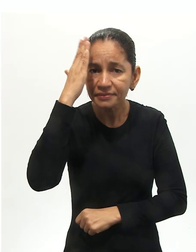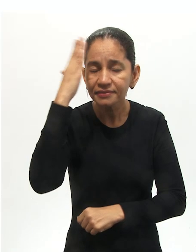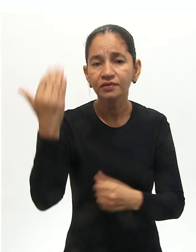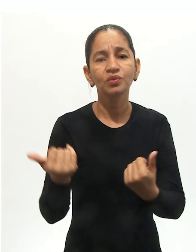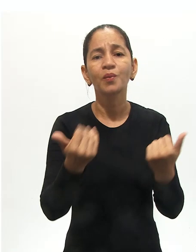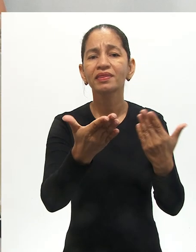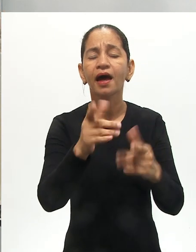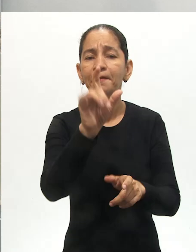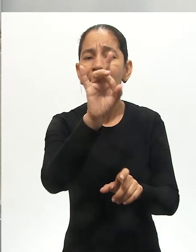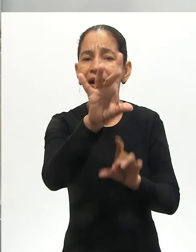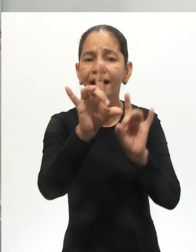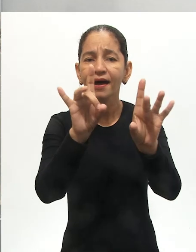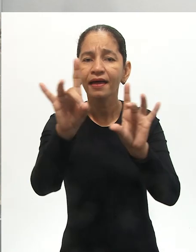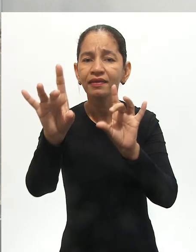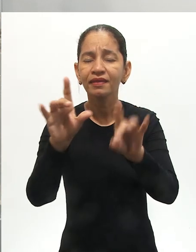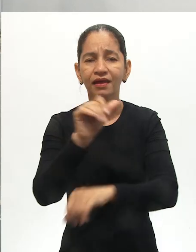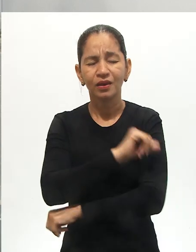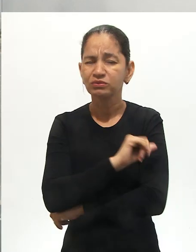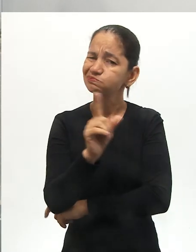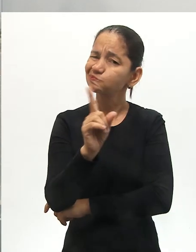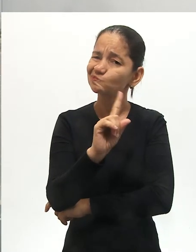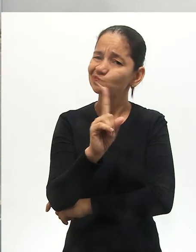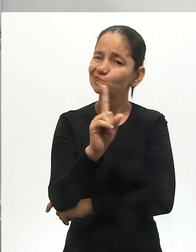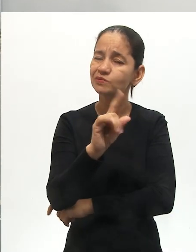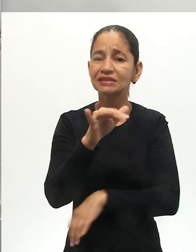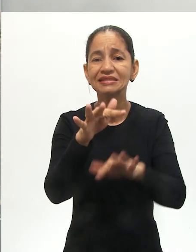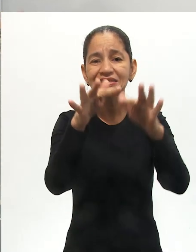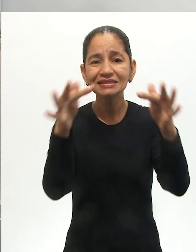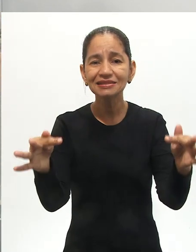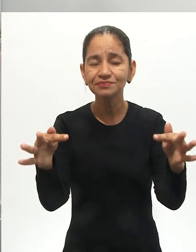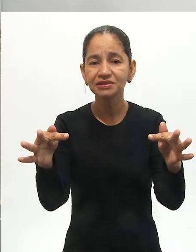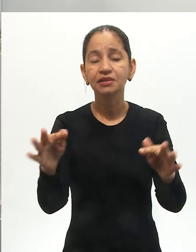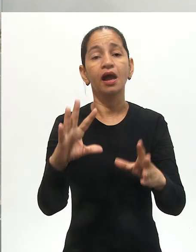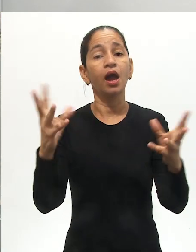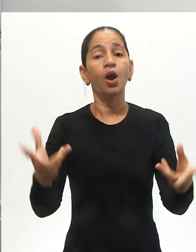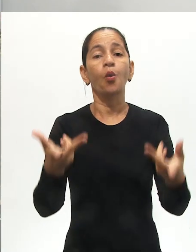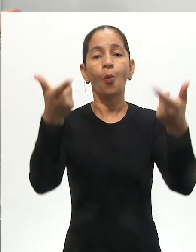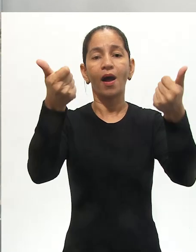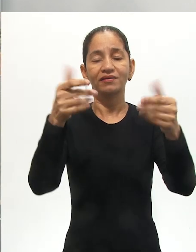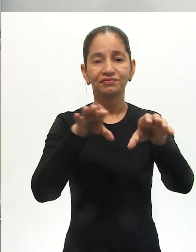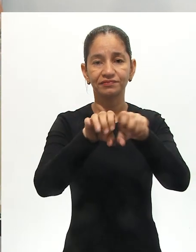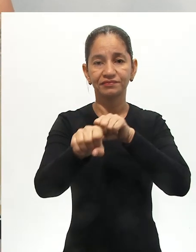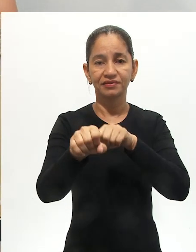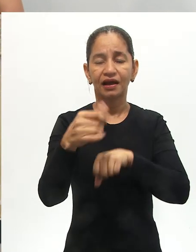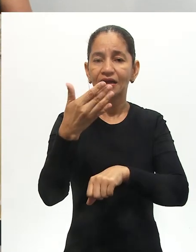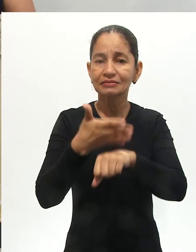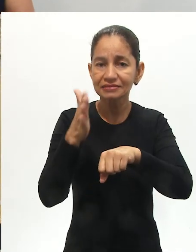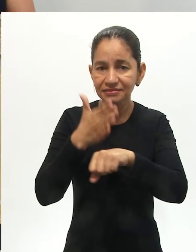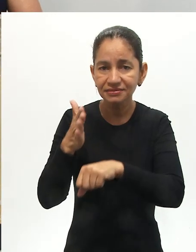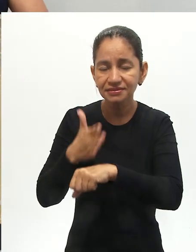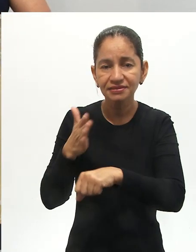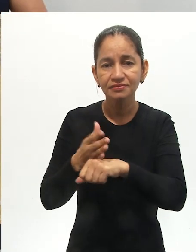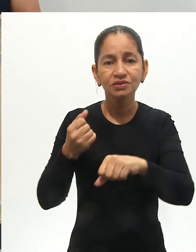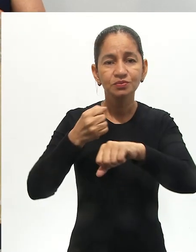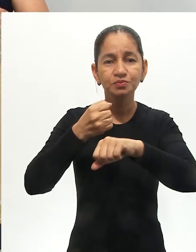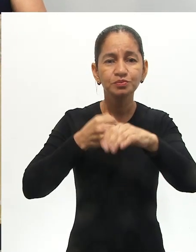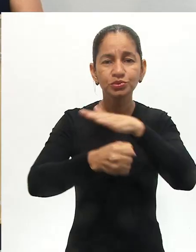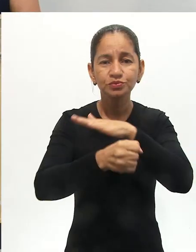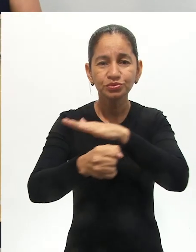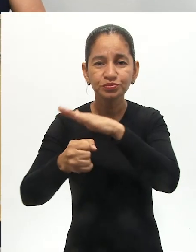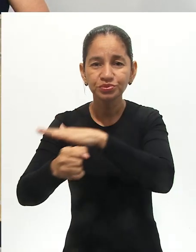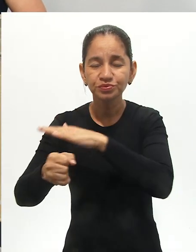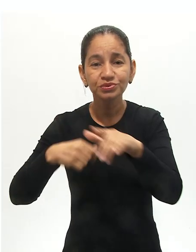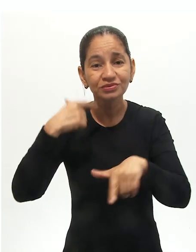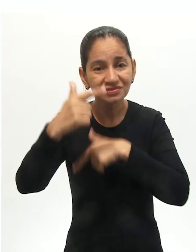pessoal, não para uma evolução do conhecimento, mas simplesmente para qualificar a mão de obra para o mercado